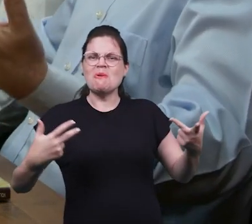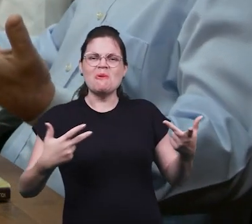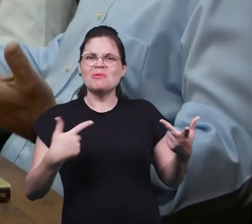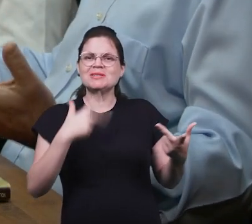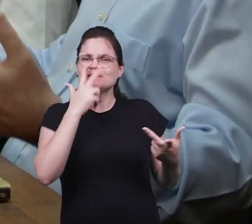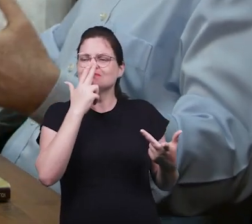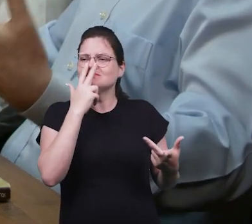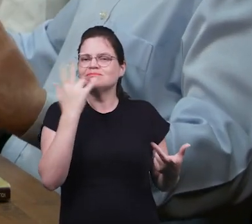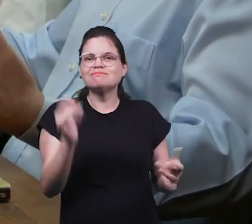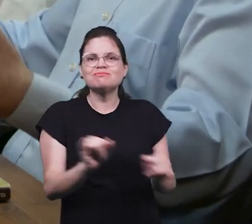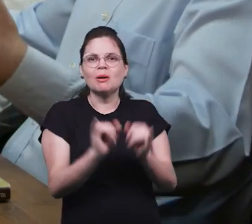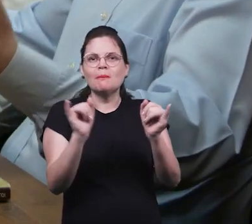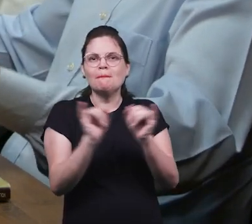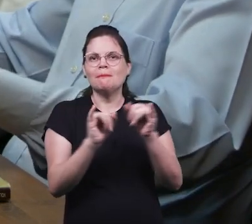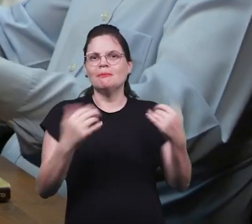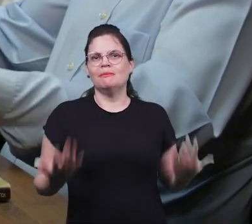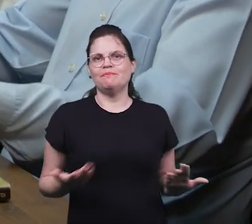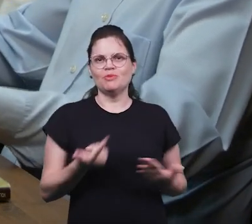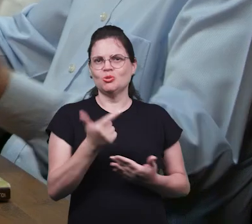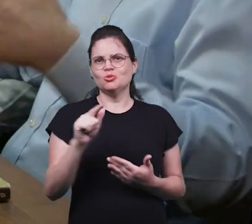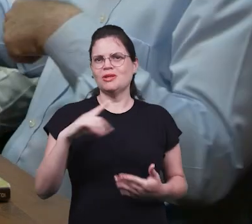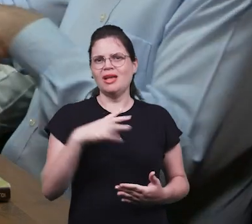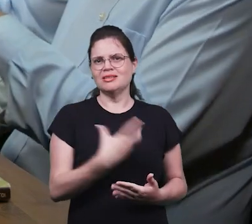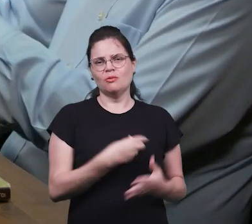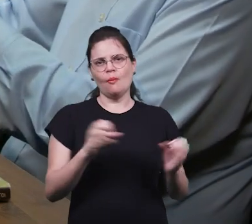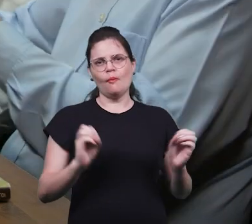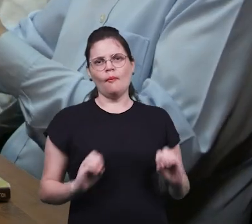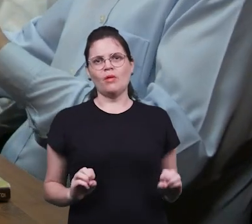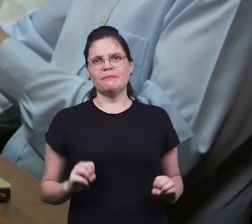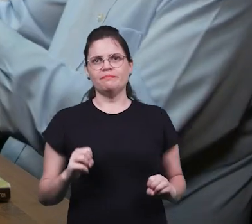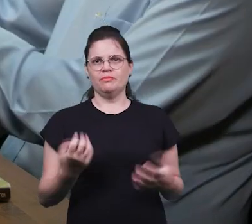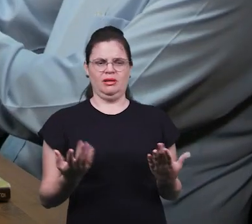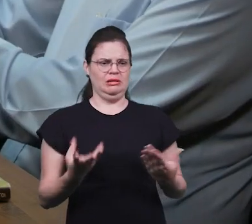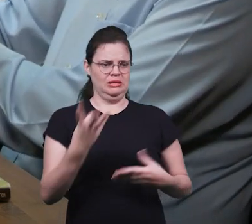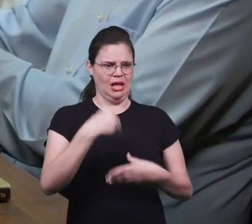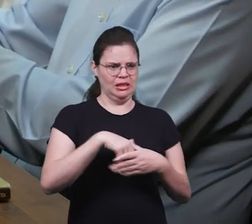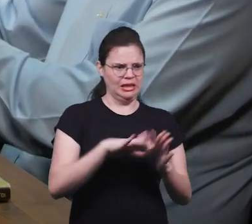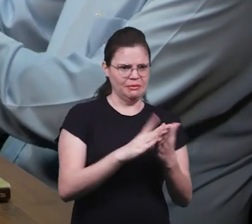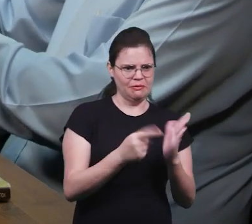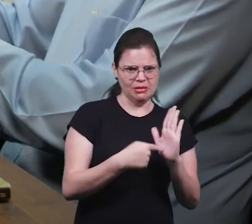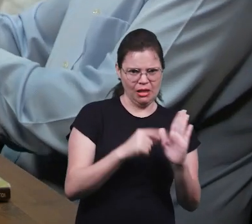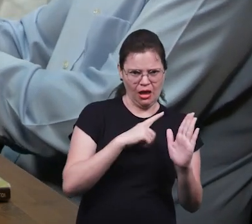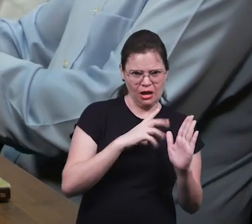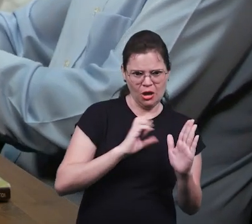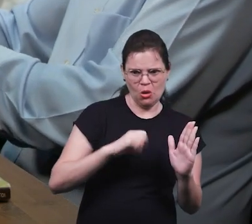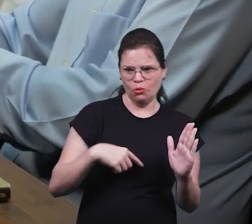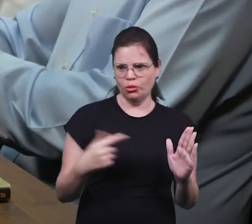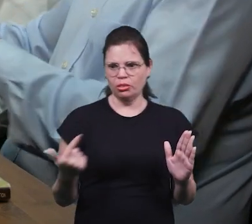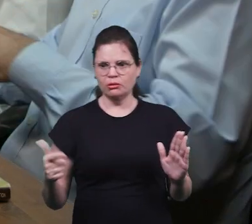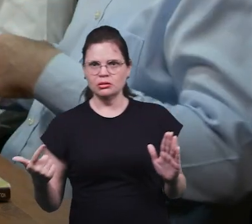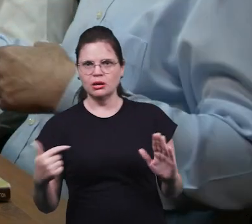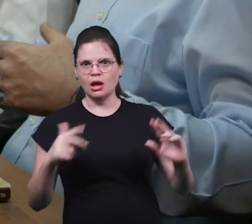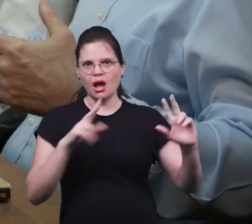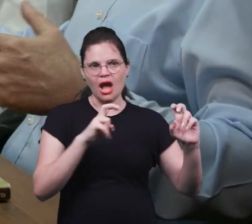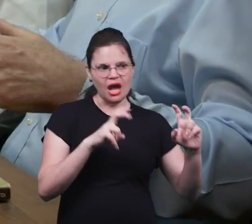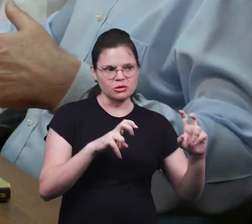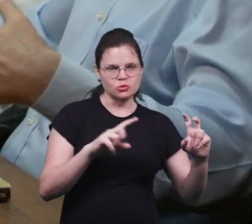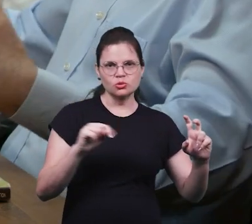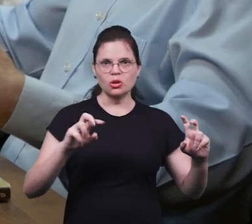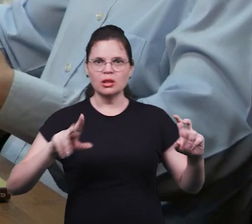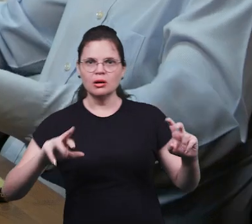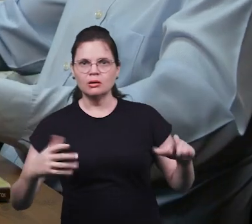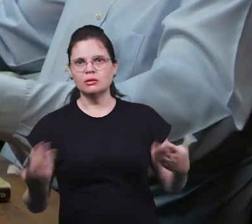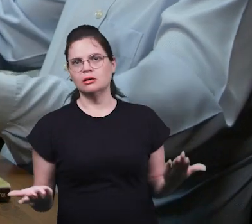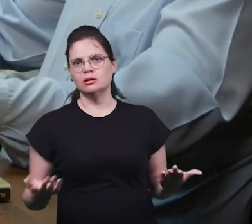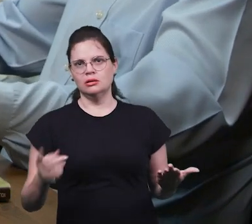nenhuma relevância para a sua salvação. Está na Bíblia, não está na Bíblia, é assunto da Bíblia, mas não